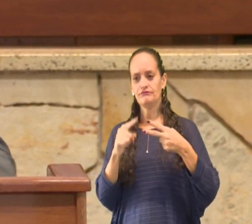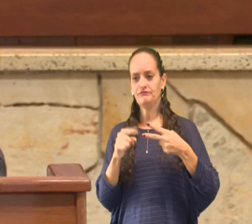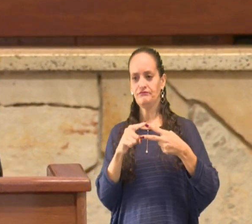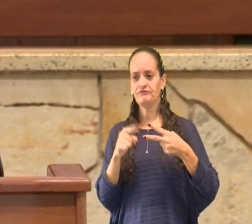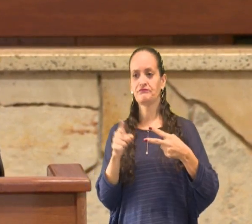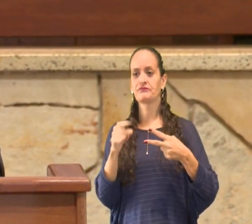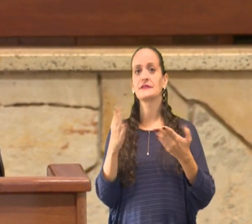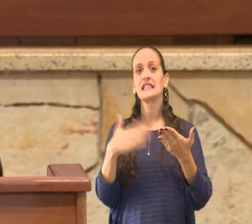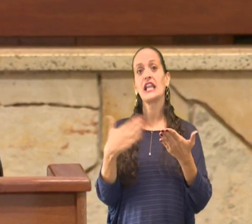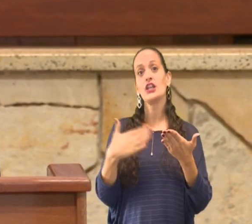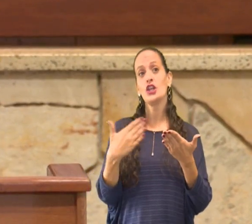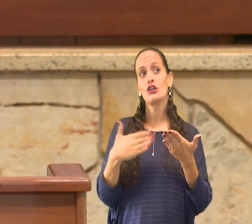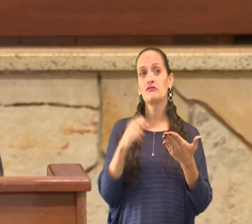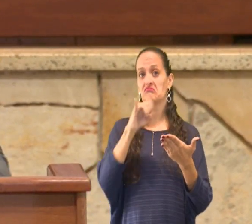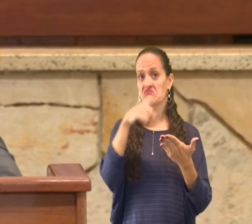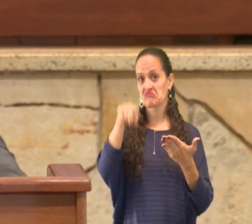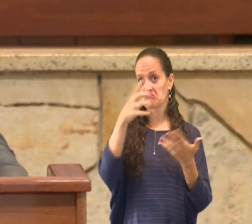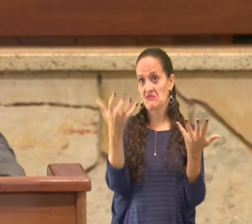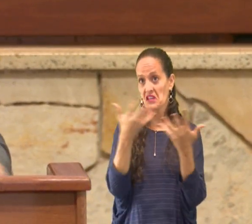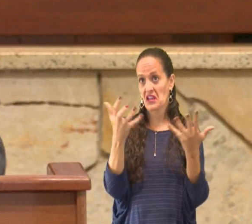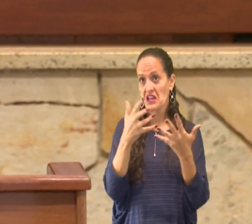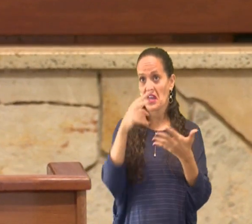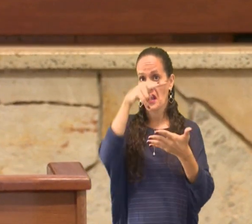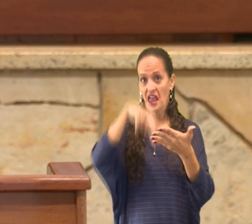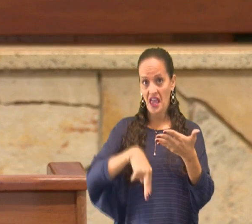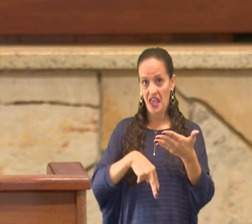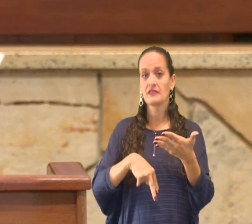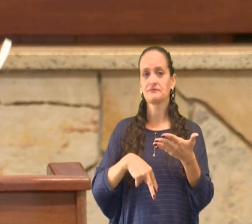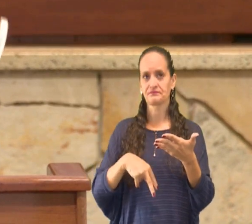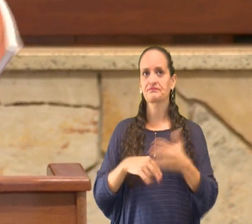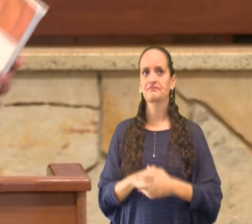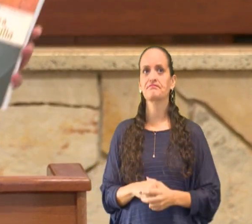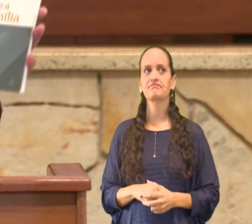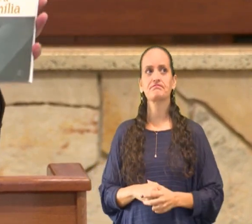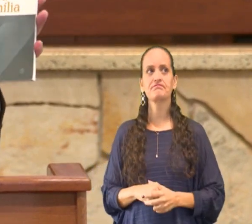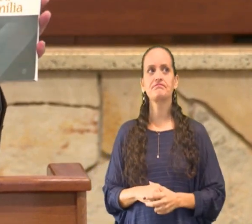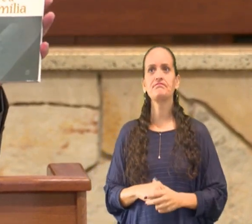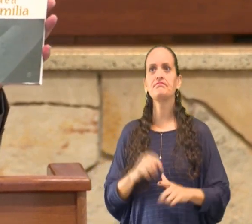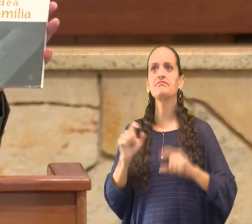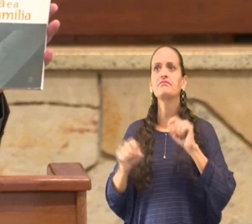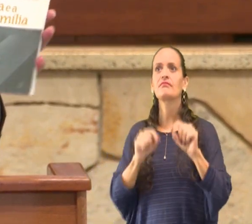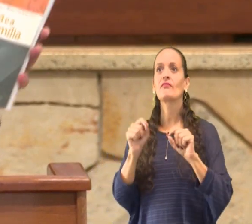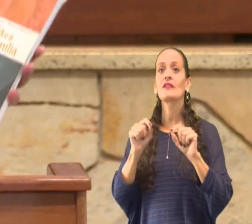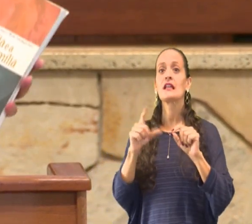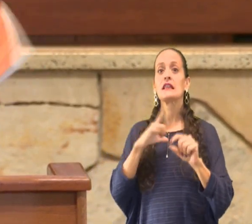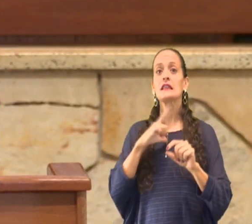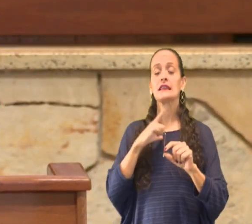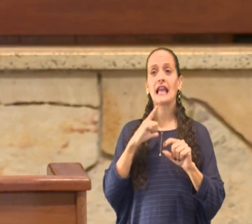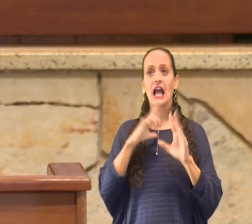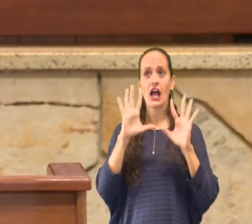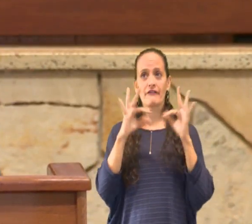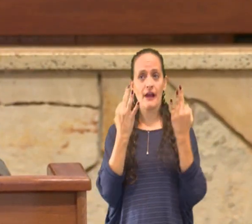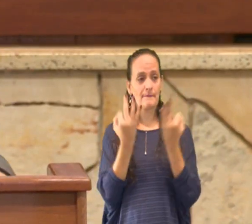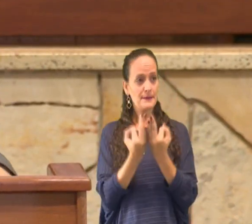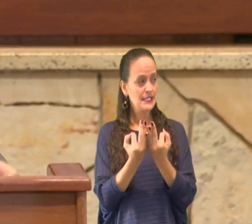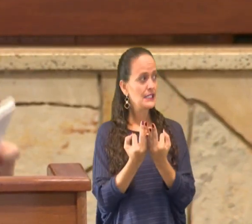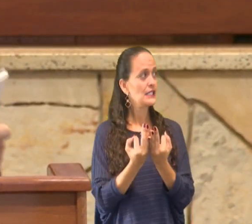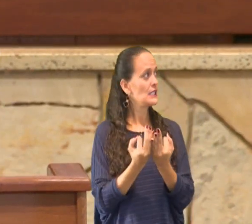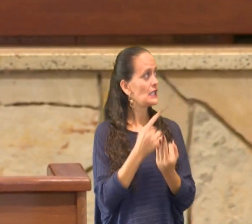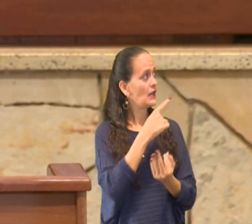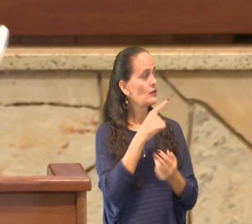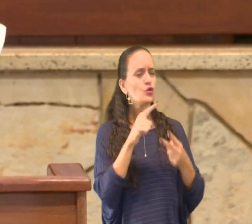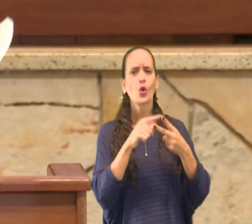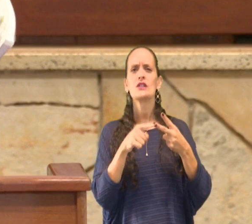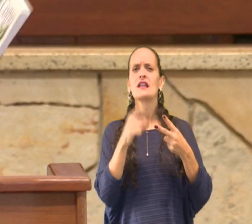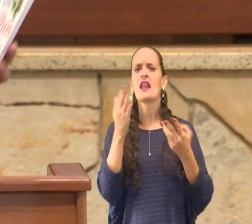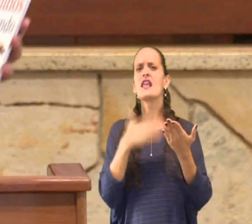irmãos possam consultar na biblioteca. Temos aqui a Bíblia e a Família, do pastor Augusto Nicodemos. Temos aqui Como Educar